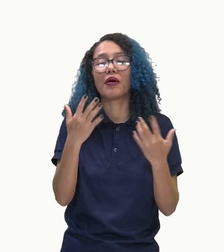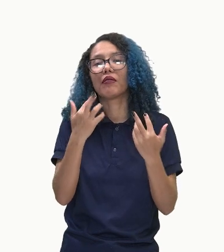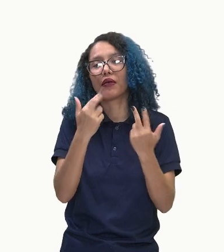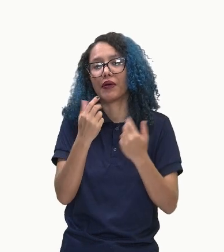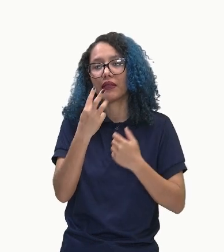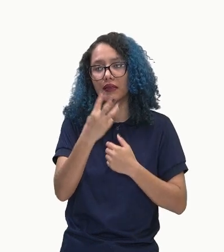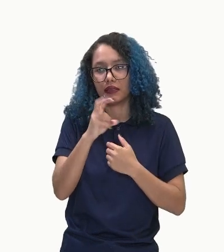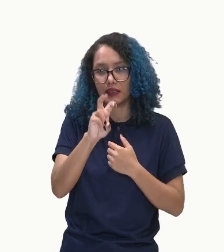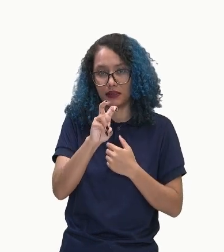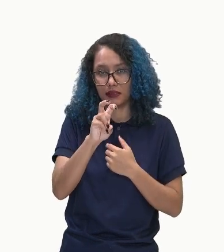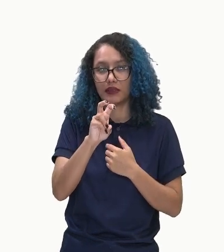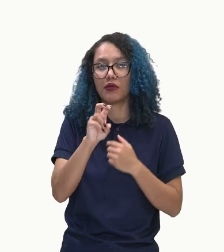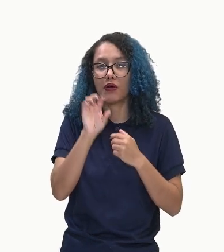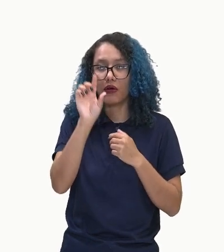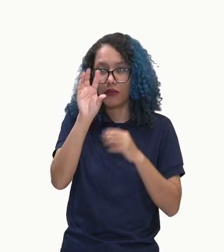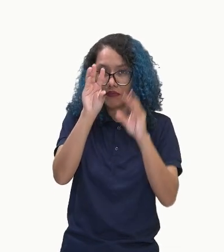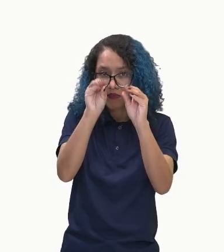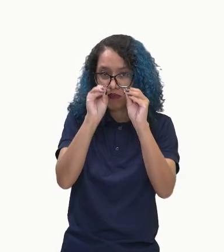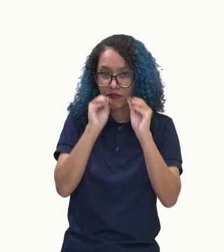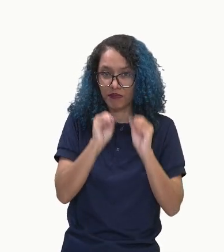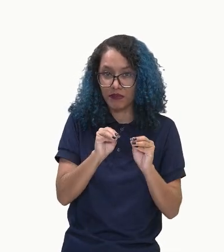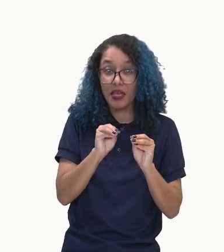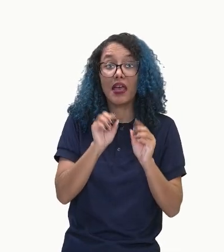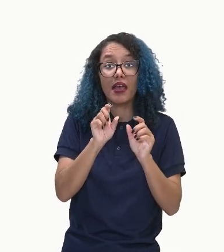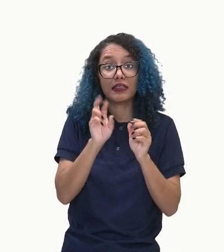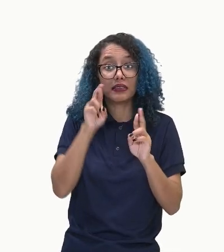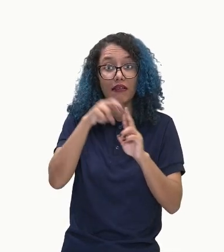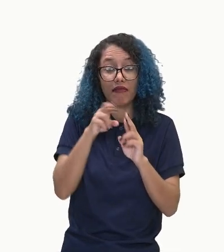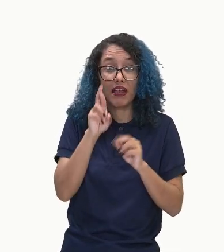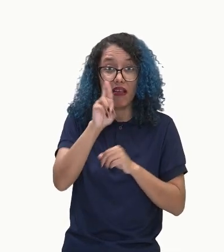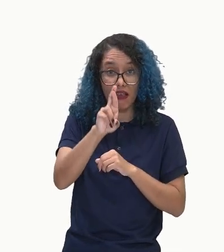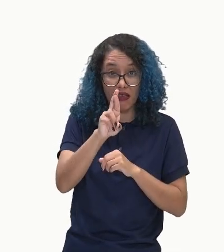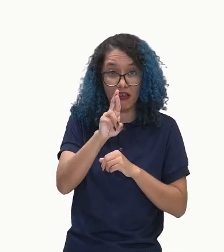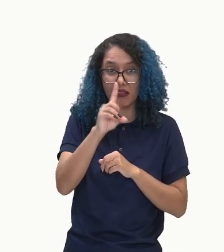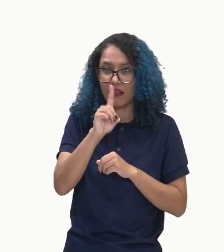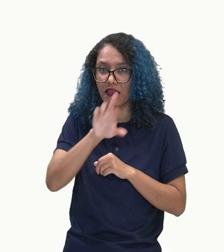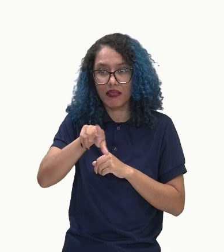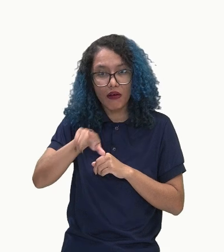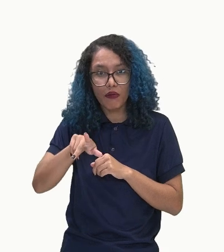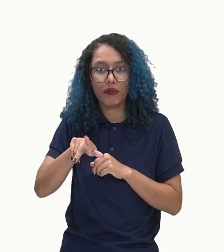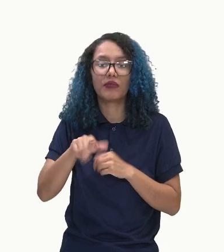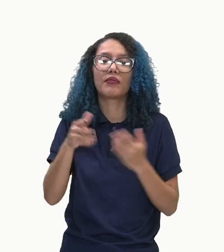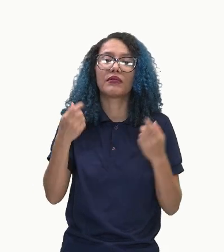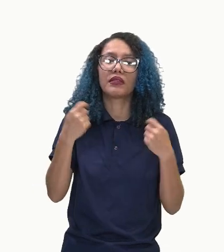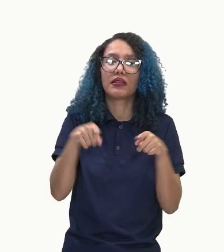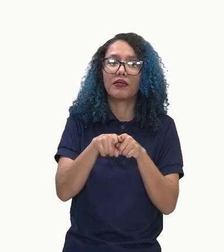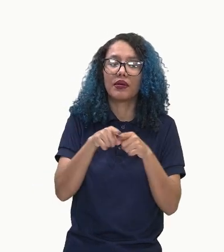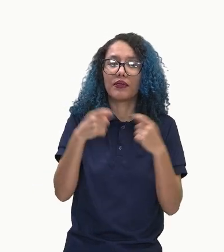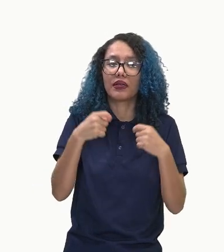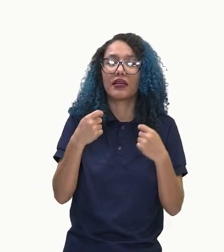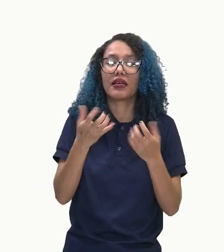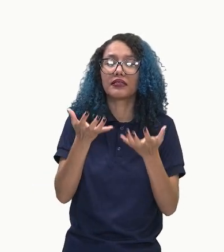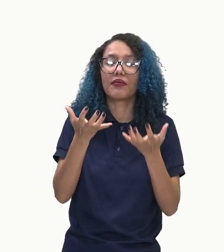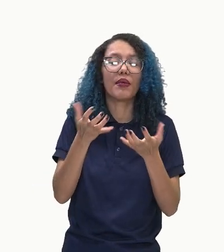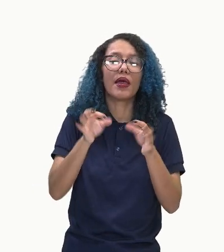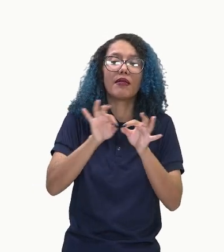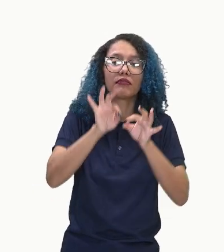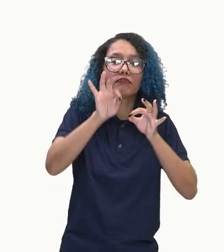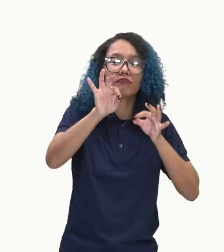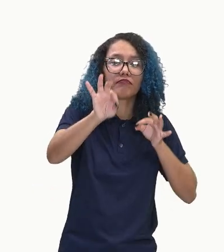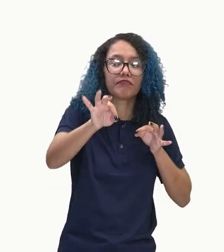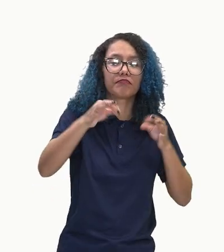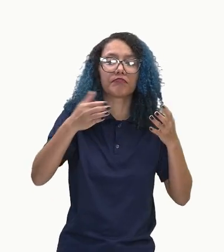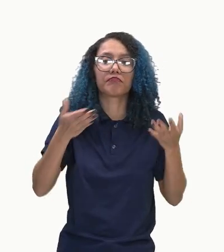35. Então, já temos que dizer, ó, é o raio, não é o diâmetro, é o raio. E ele quer saber qual a distância que ela percorre. Essa distância que ela